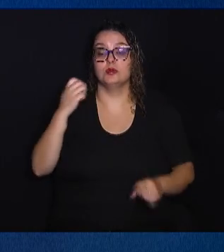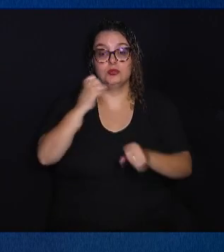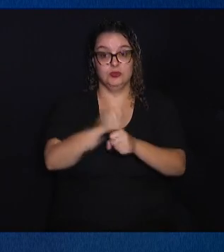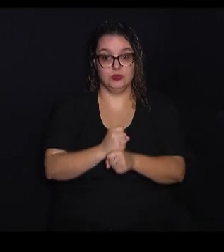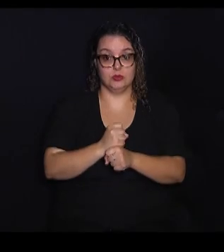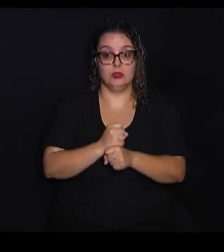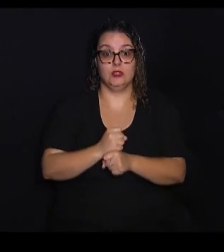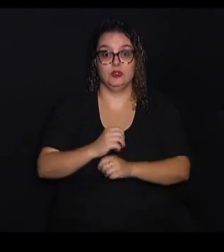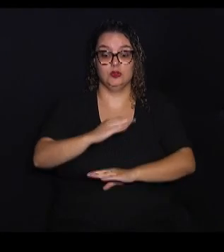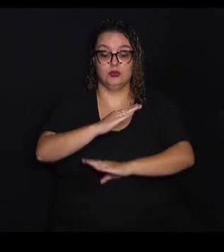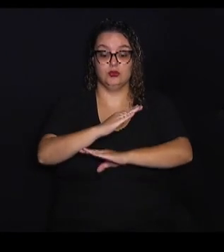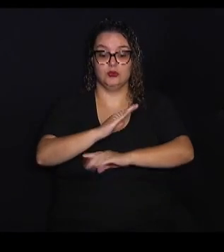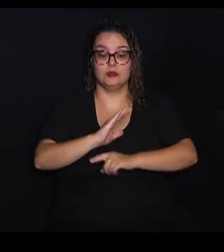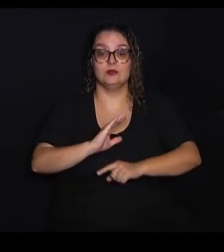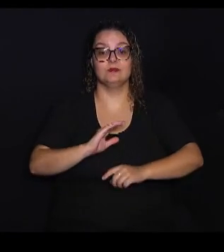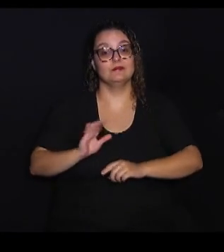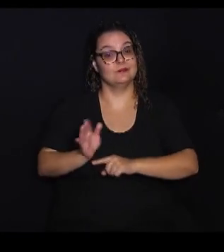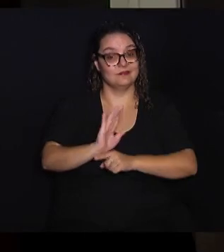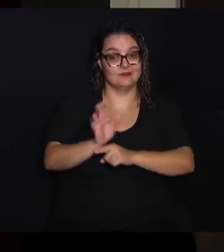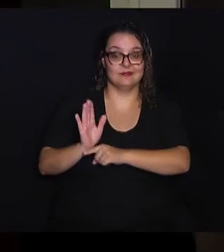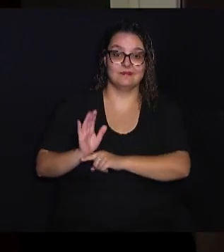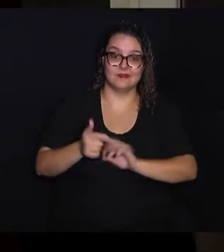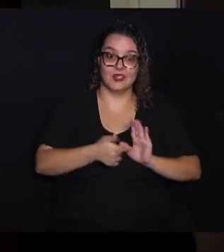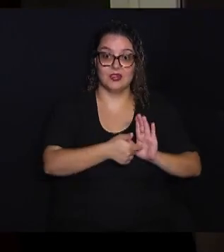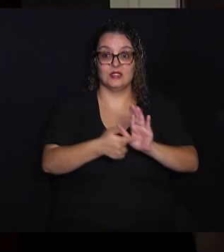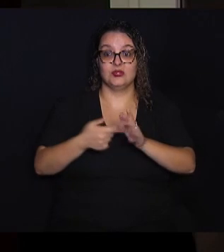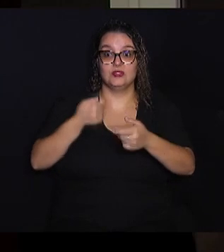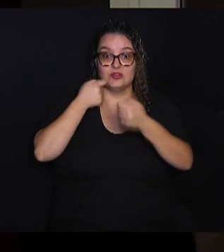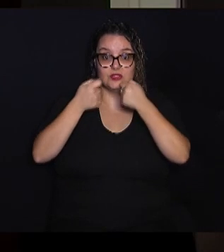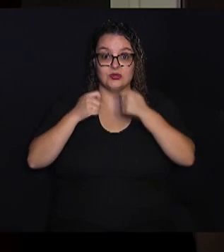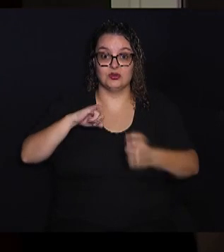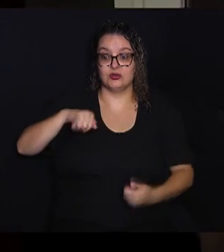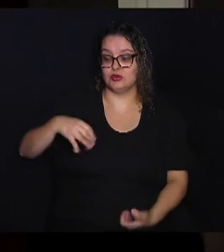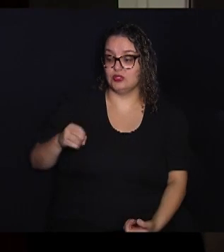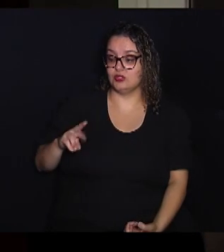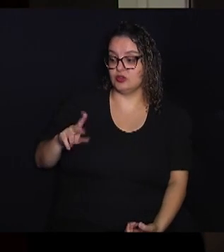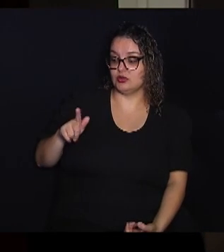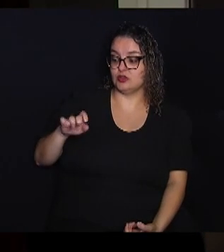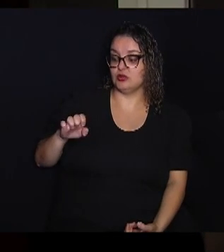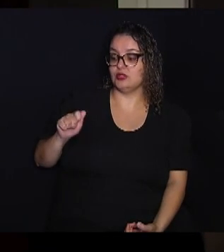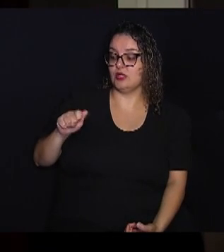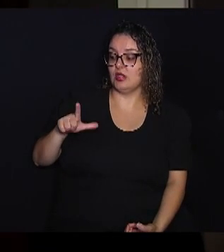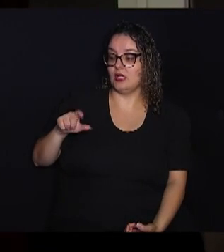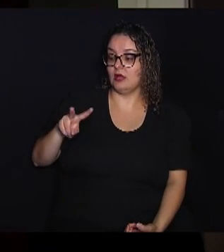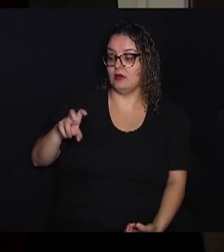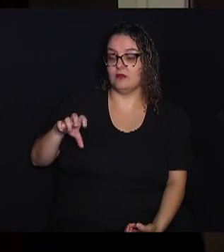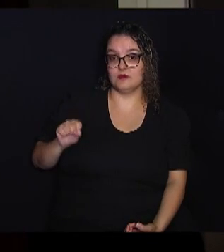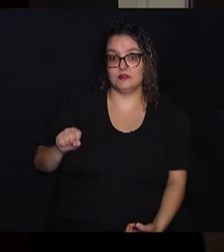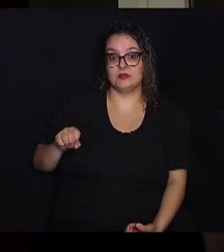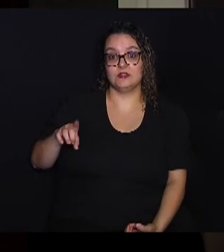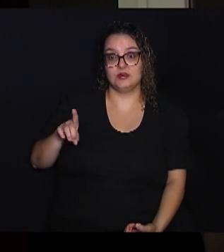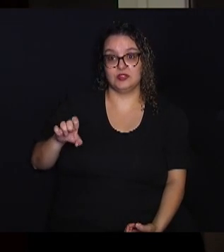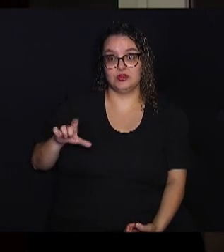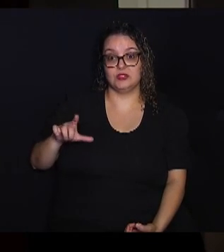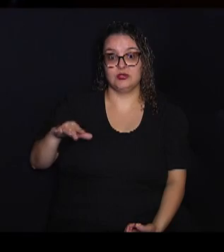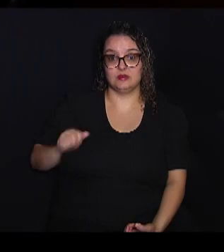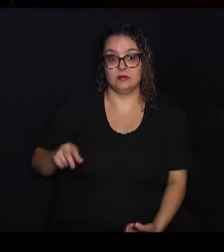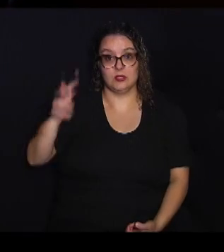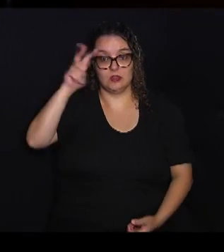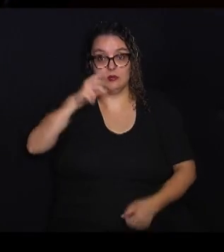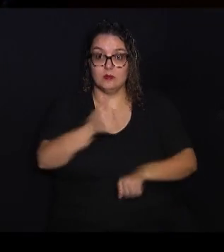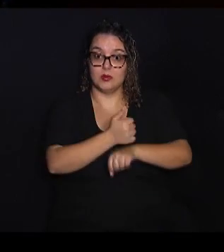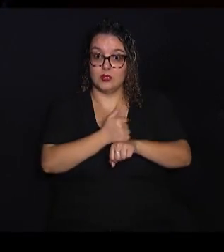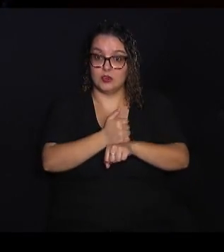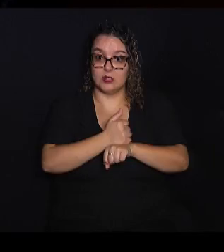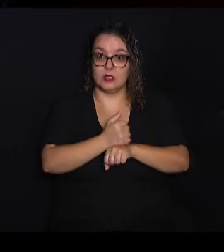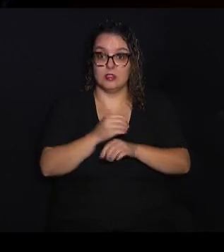Cine Câmara, através da exibição da entrevista de Jorge Alves de Lima, historiador e presidente da Academia Campinense